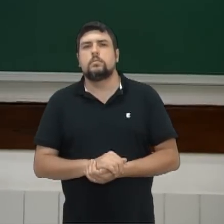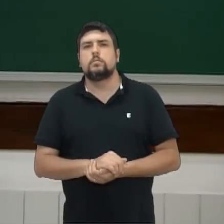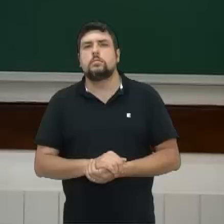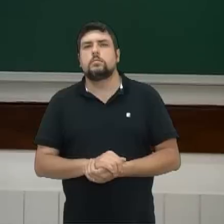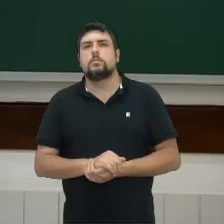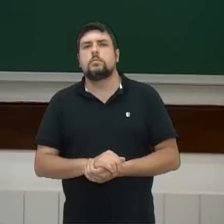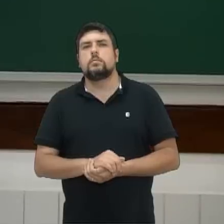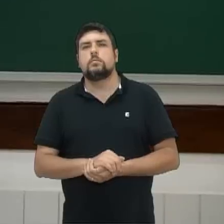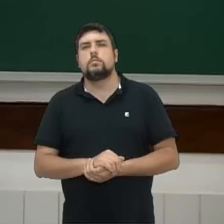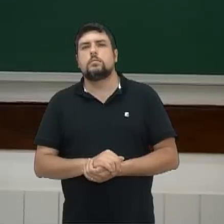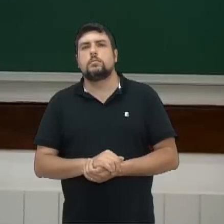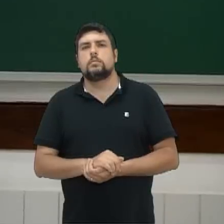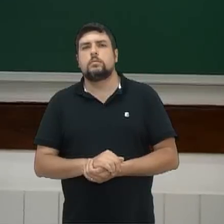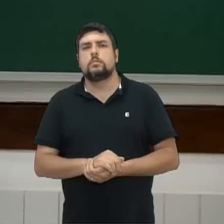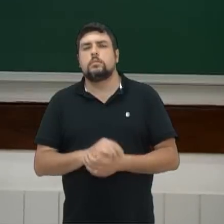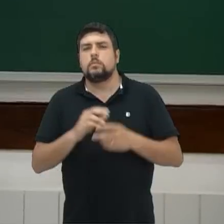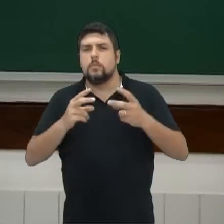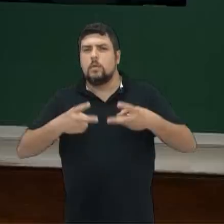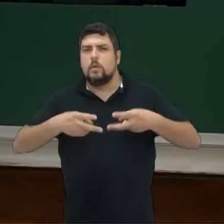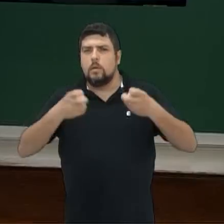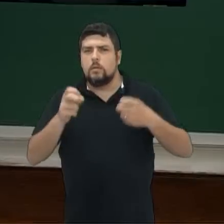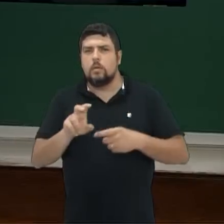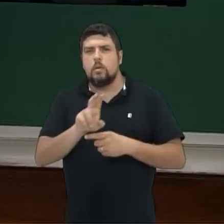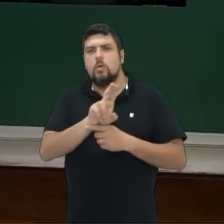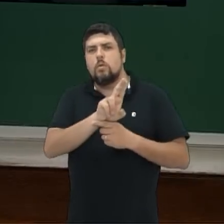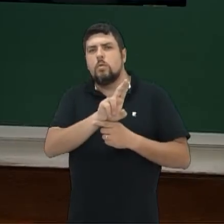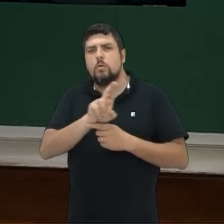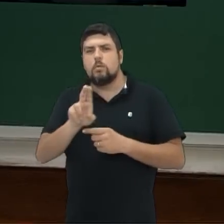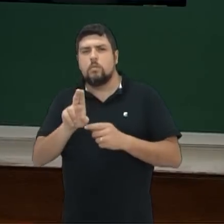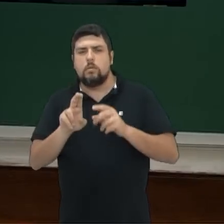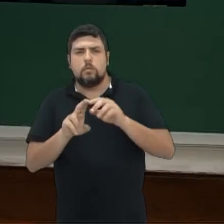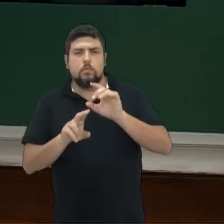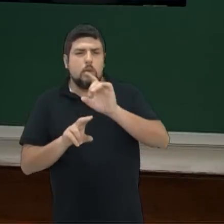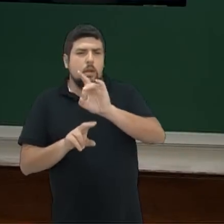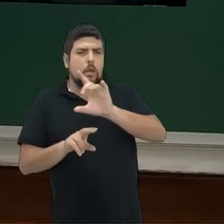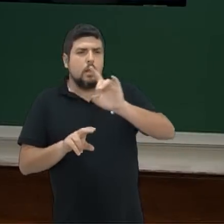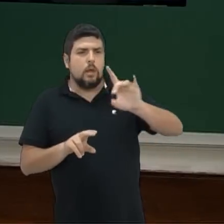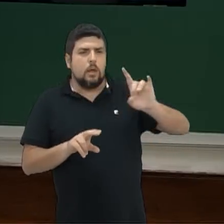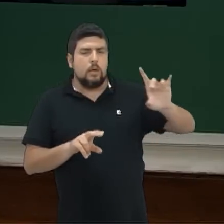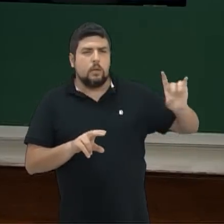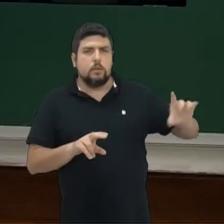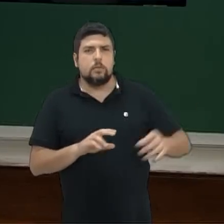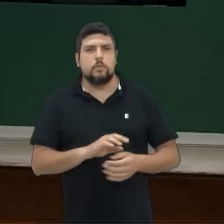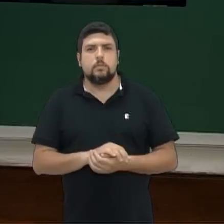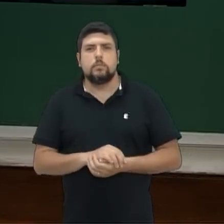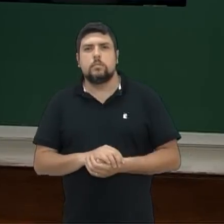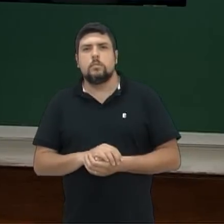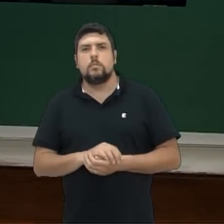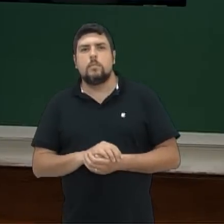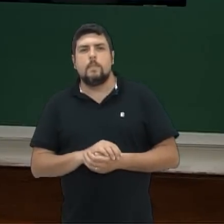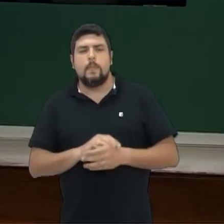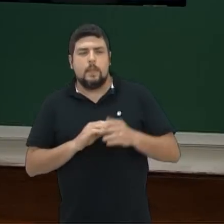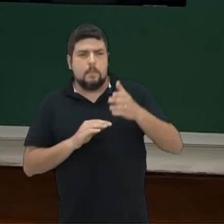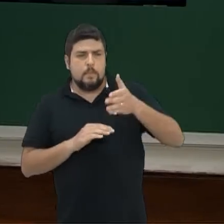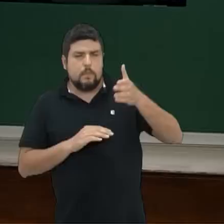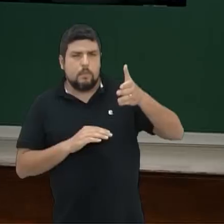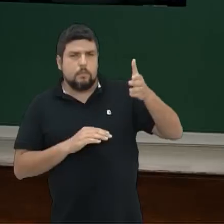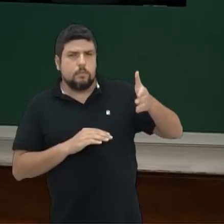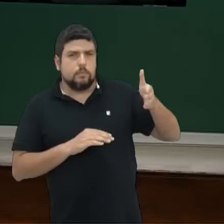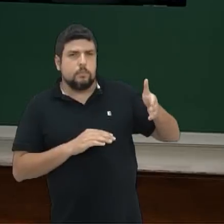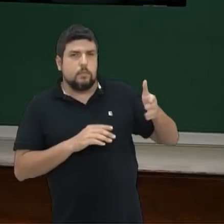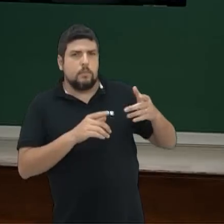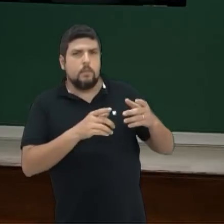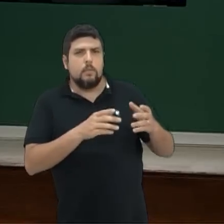Reparem aqui, ó, nos nomes que eles têm. Então, nos múltiplos de grama, o maior que a gente trabalhou na aula de hoje foi o quilograma. E